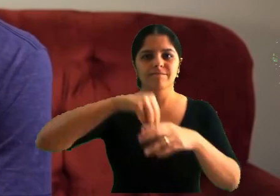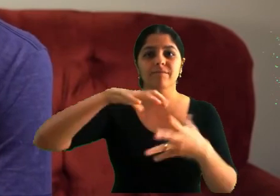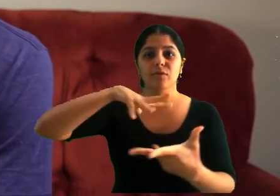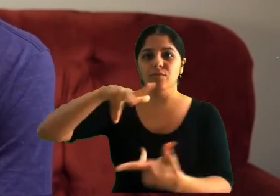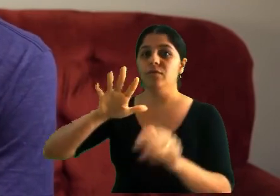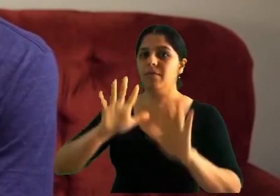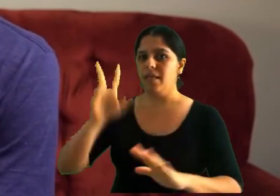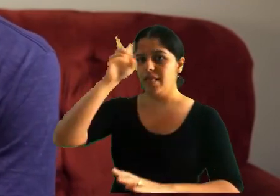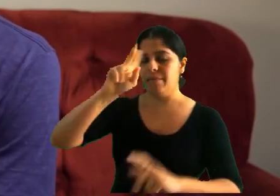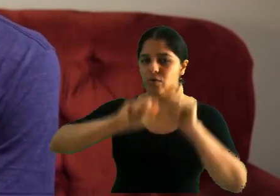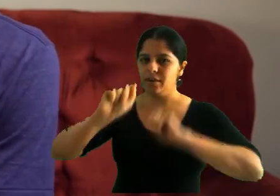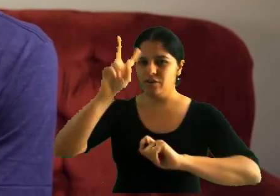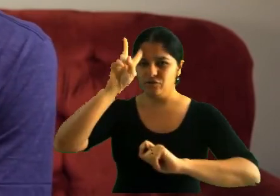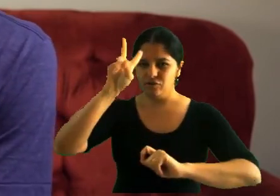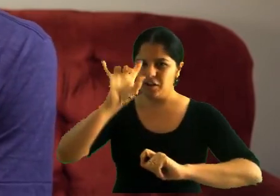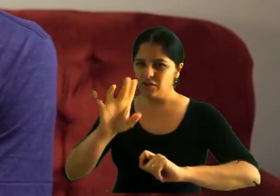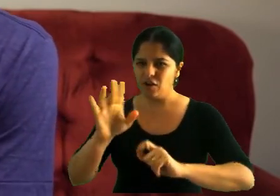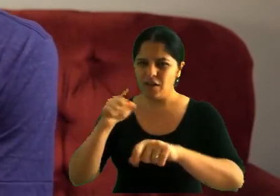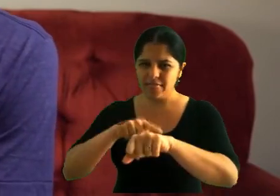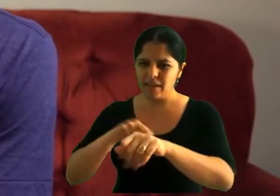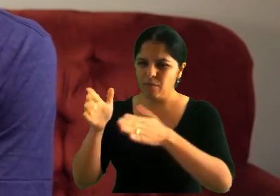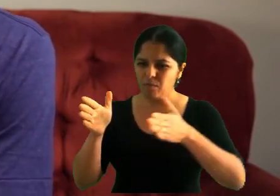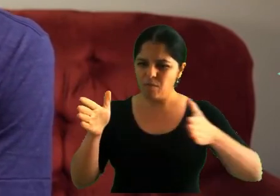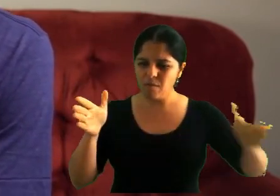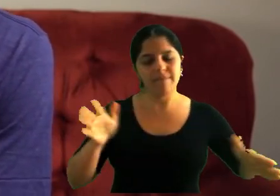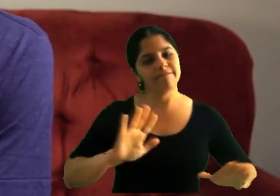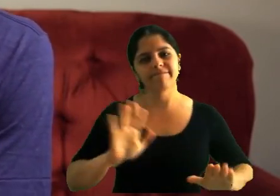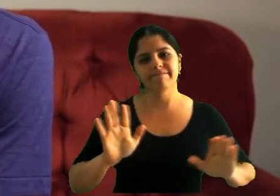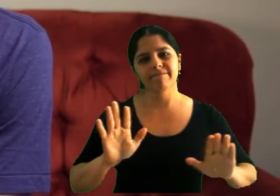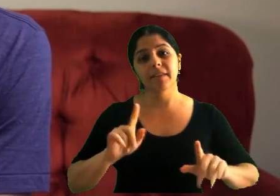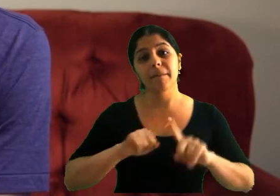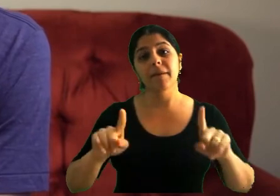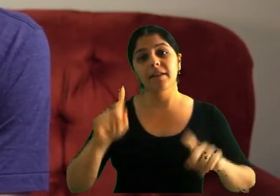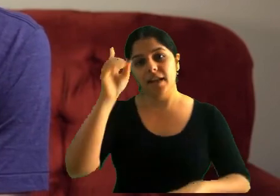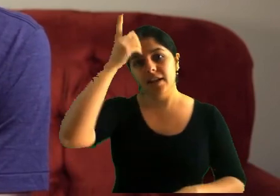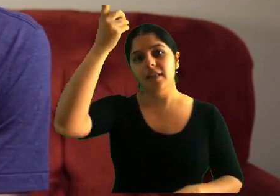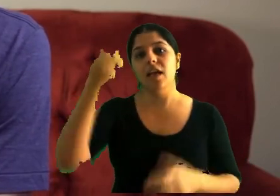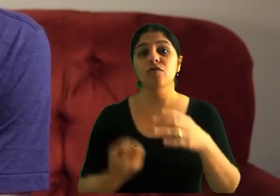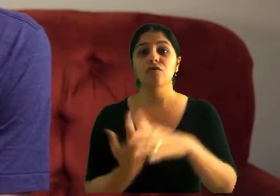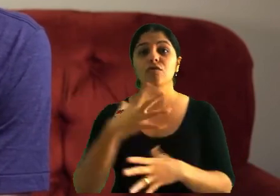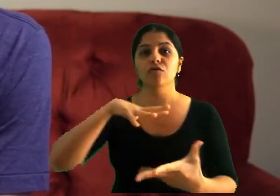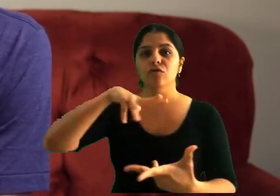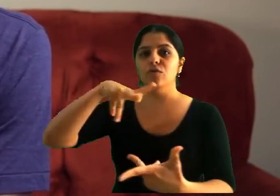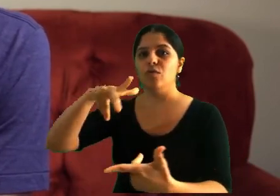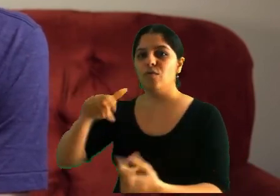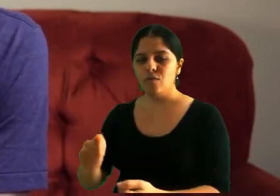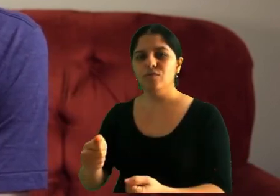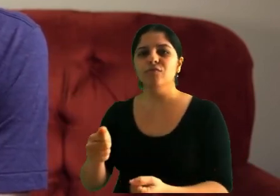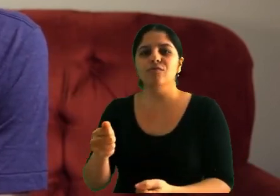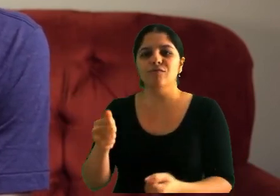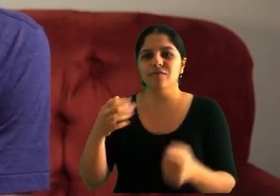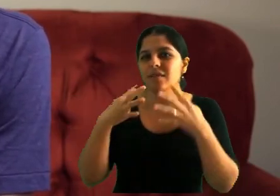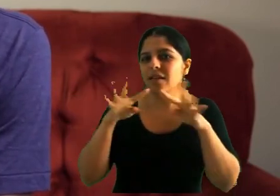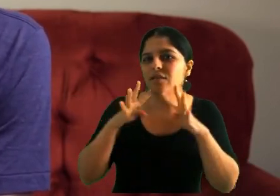humanidade. Mas vale lembrar que história não é só cronologia. As ideias surgem no mundo em redes